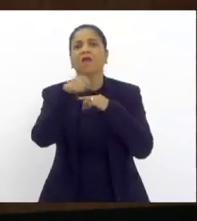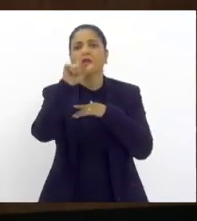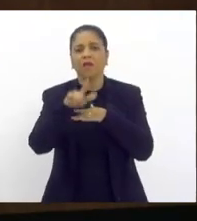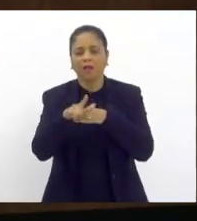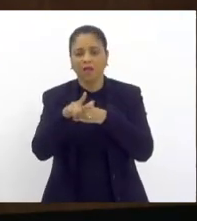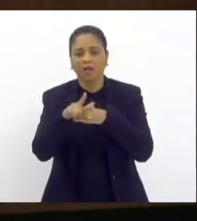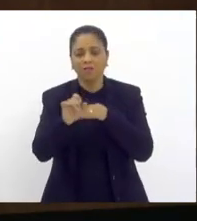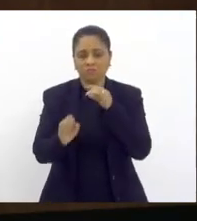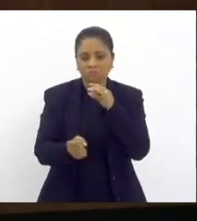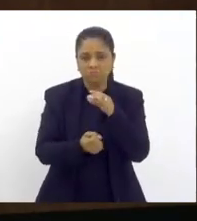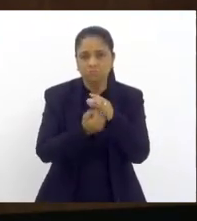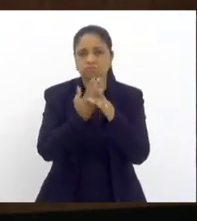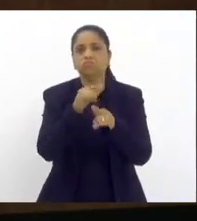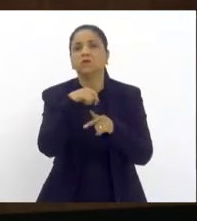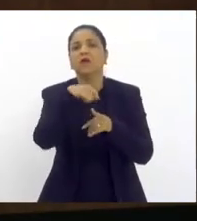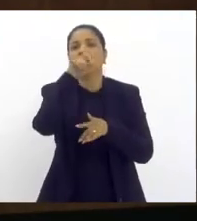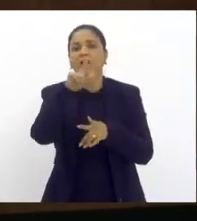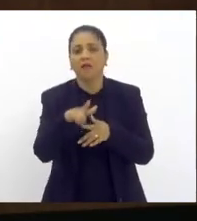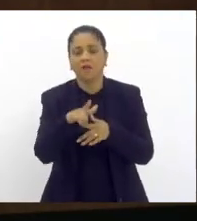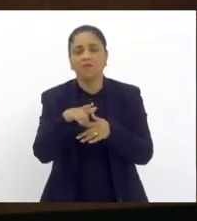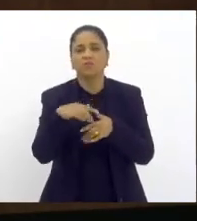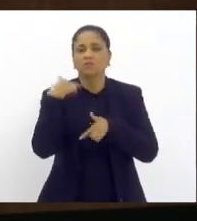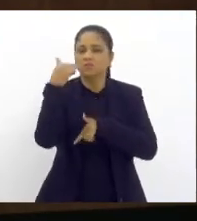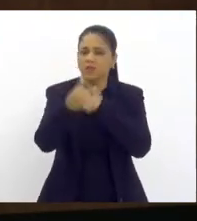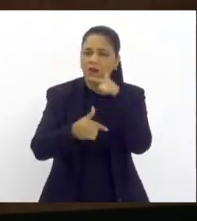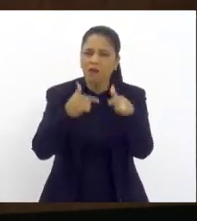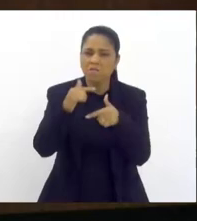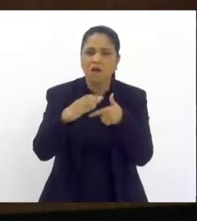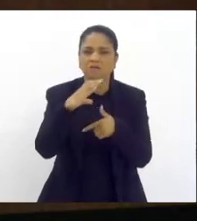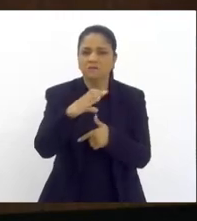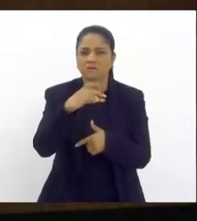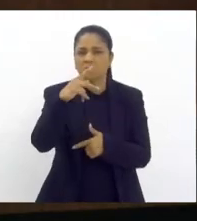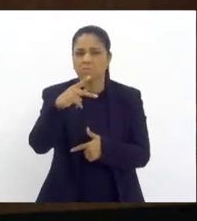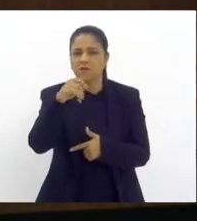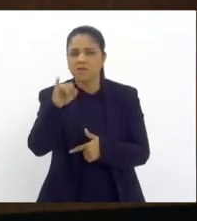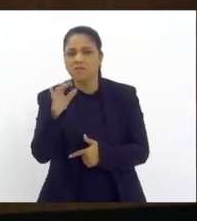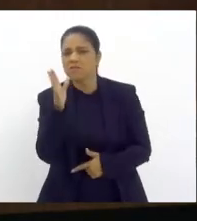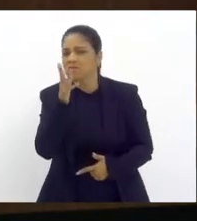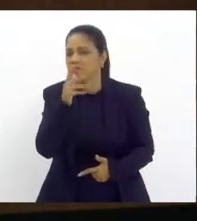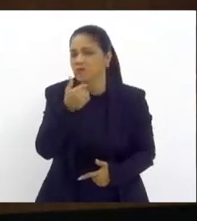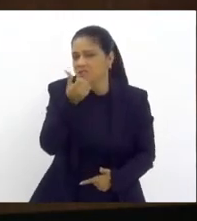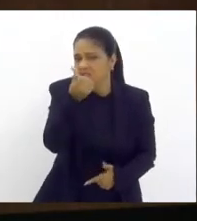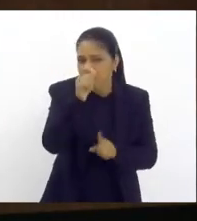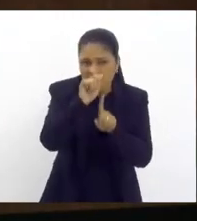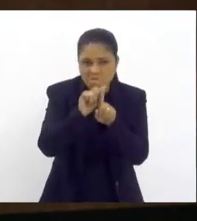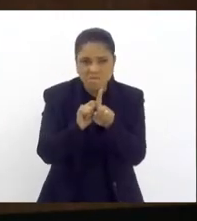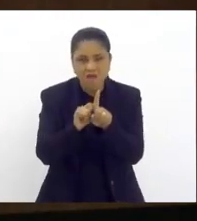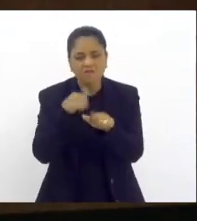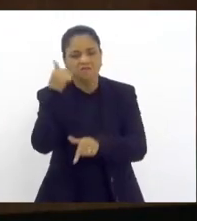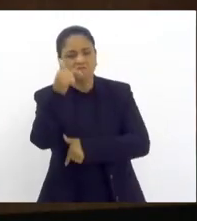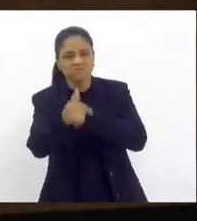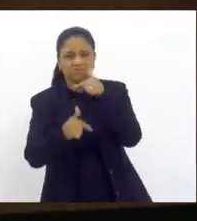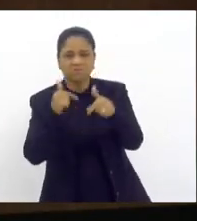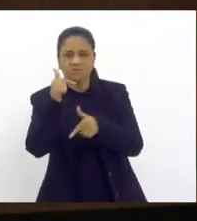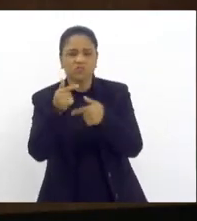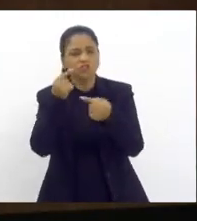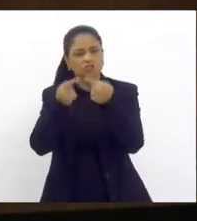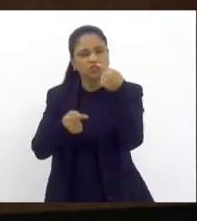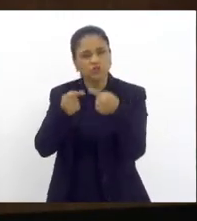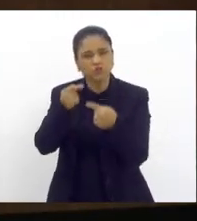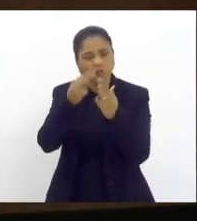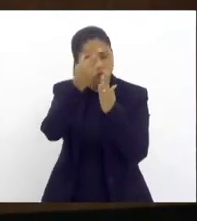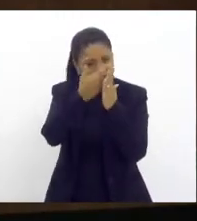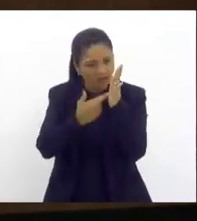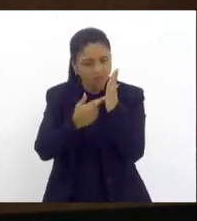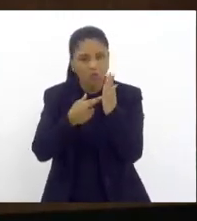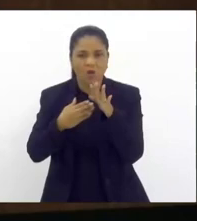emendas, porque isso foi um trabalho de uma CPI que demorou quase que 6 meses, que foi trabalhada, discutida, foi aprovado o relatório aqui na